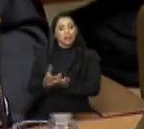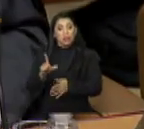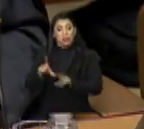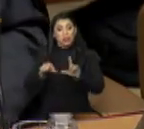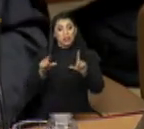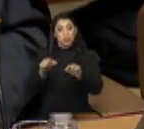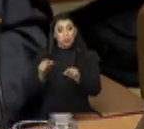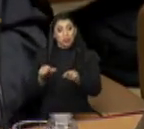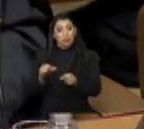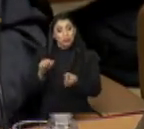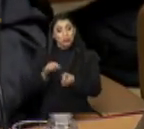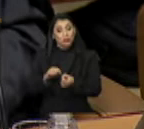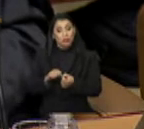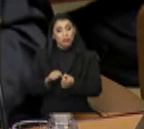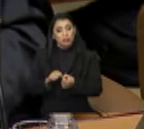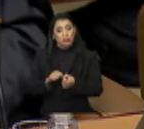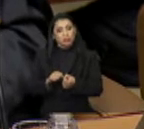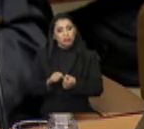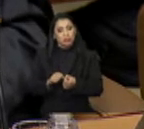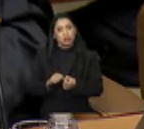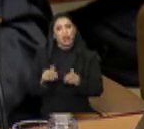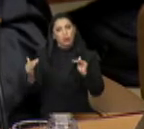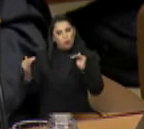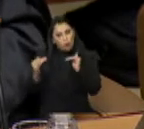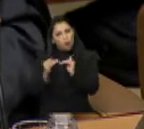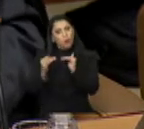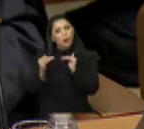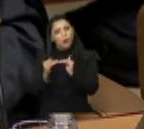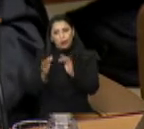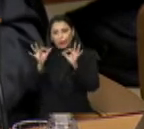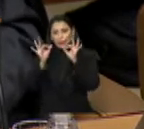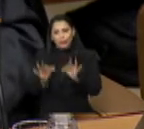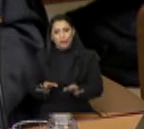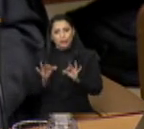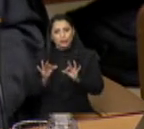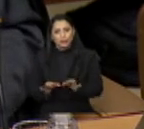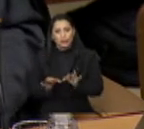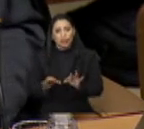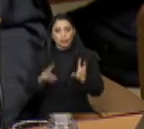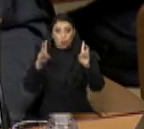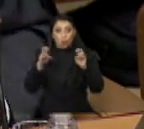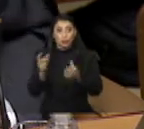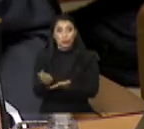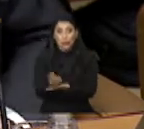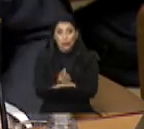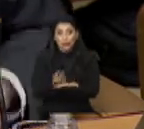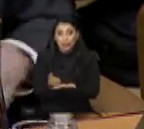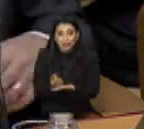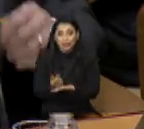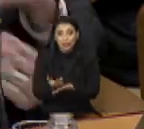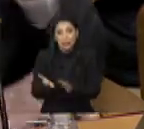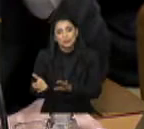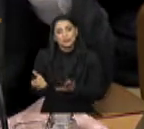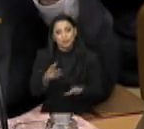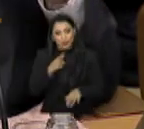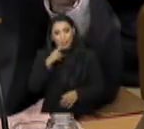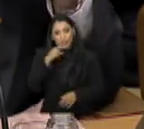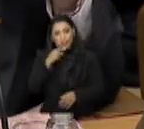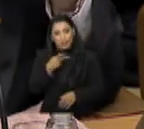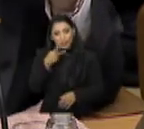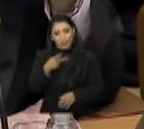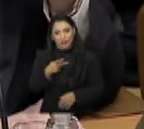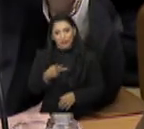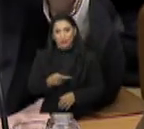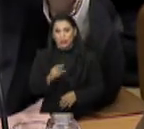escolhas são feitas eu não poderia concordar mais com essa ênfase na questão orçamental muito sensível e aí a gente vê isso